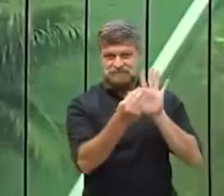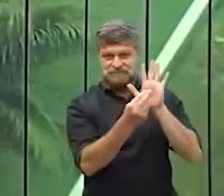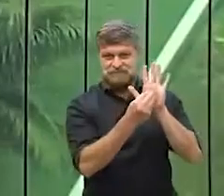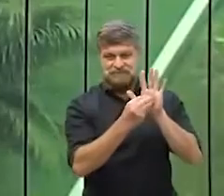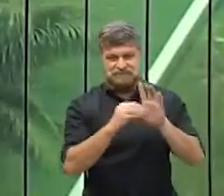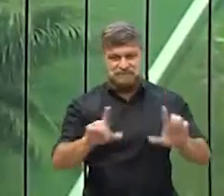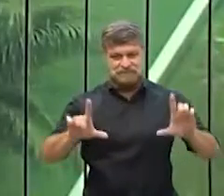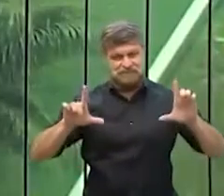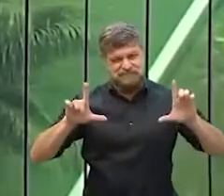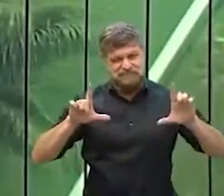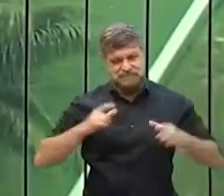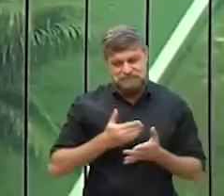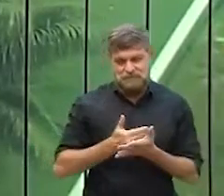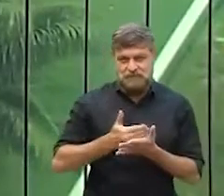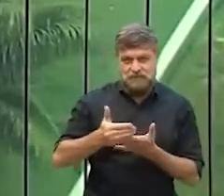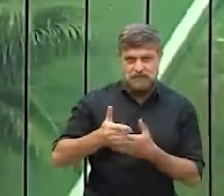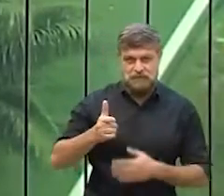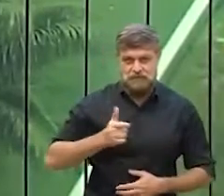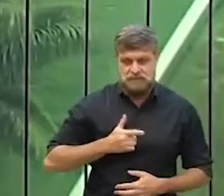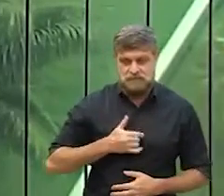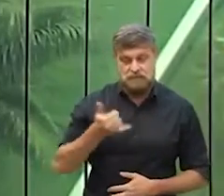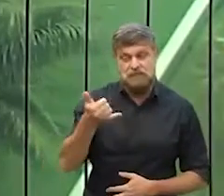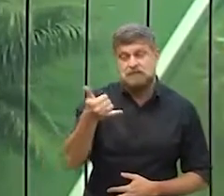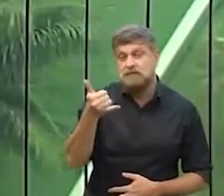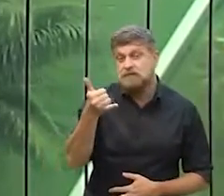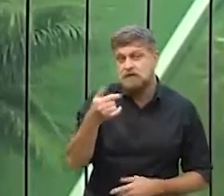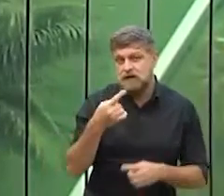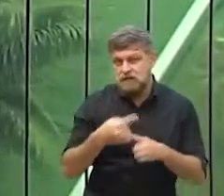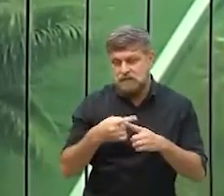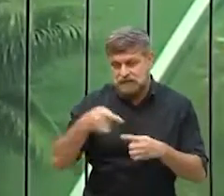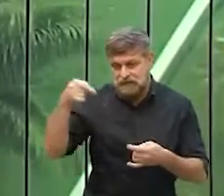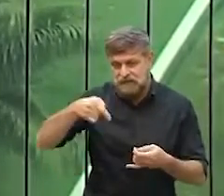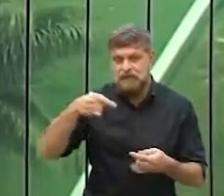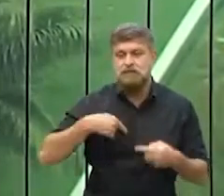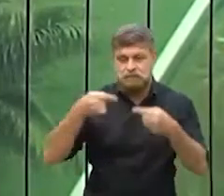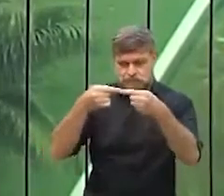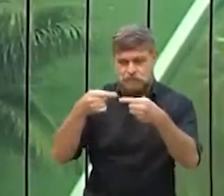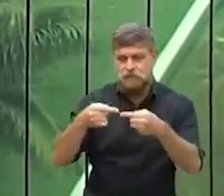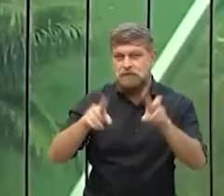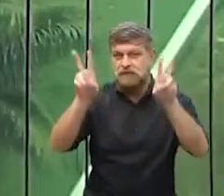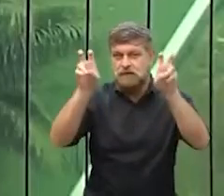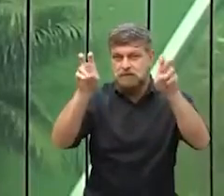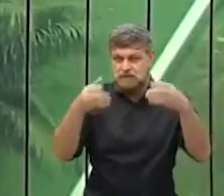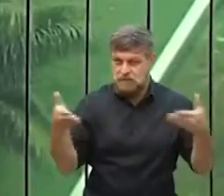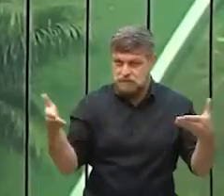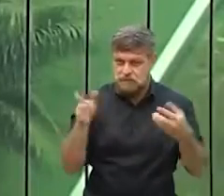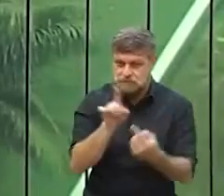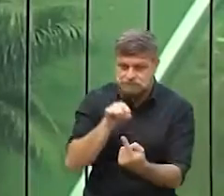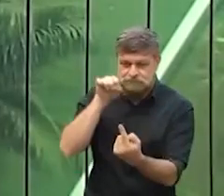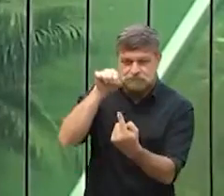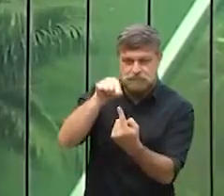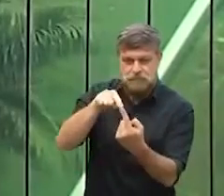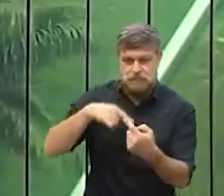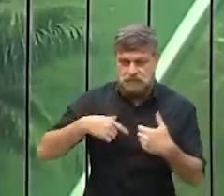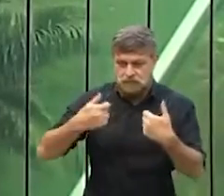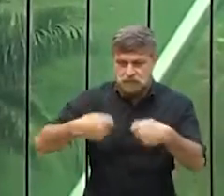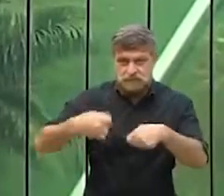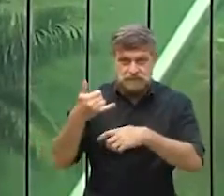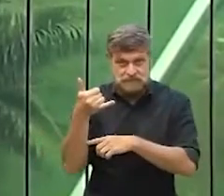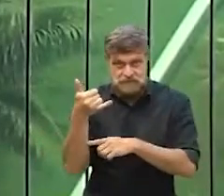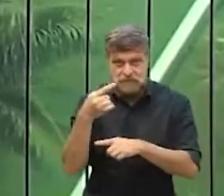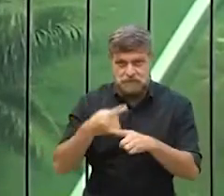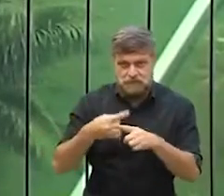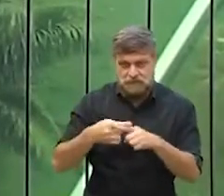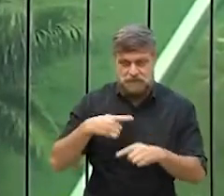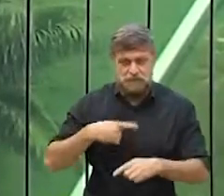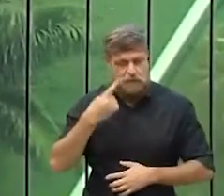Giro Ambiental tá no ar e eu já começo com o meu celular na mão, porque ele tem tudo a ver com o nosso tema de hoje e eu vou precisar muito